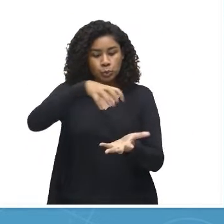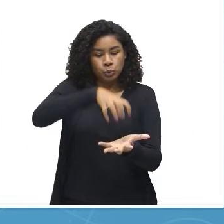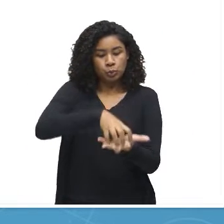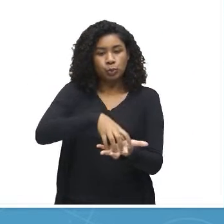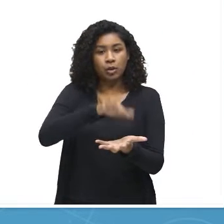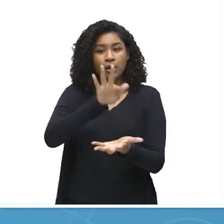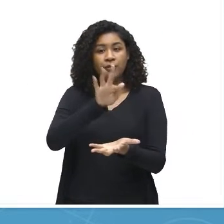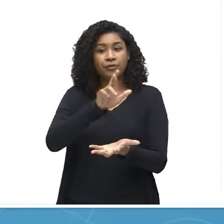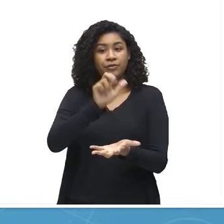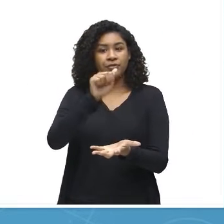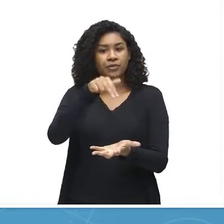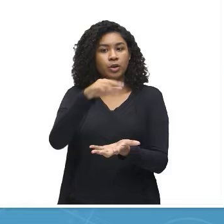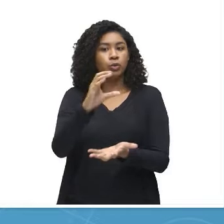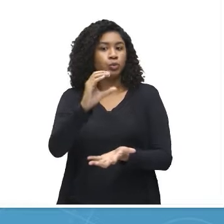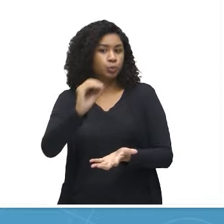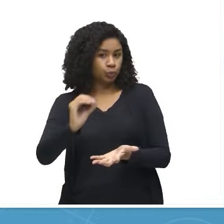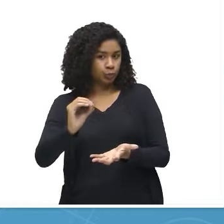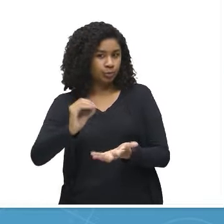Muito bem.